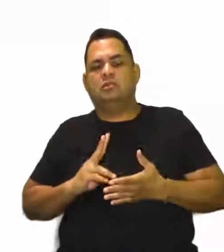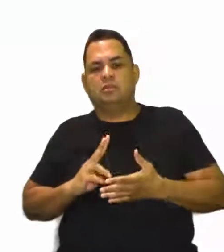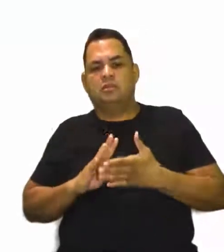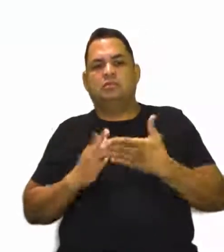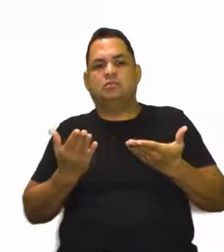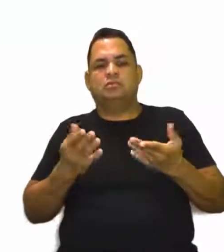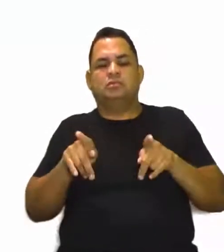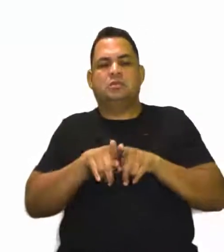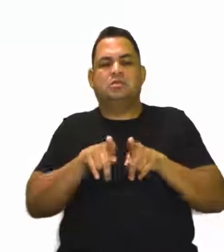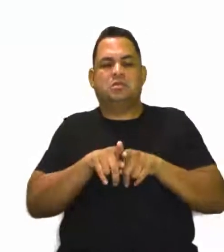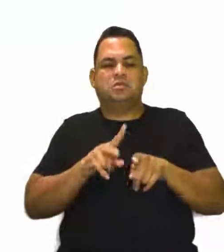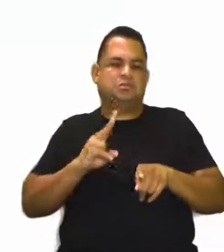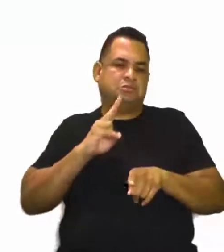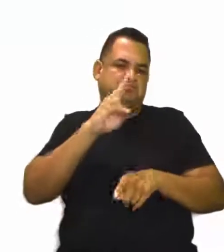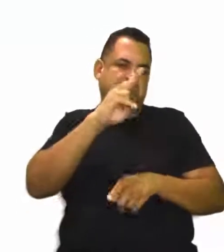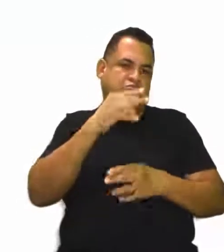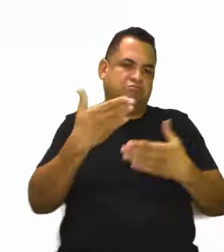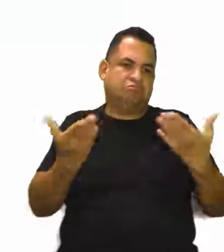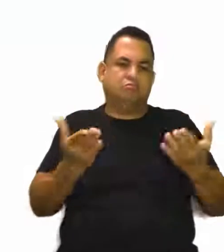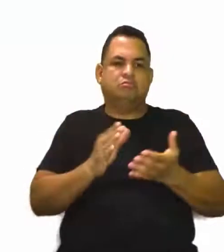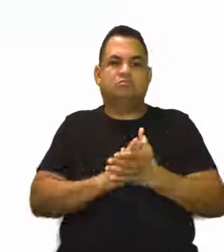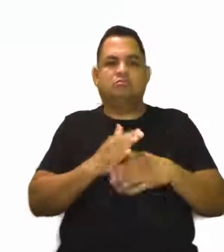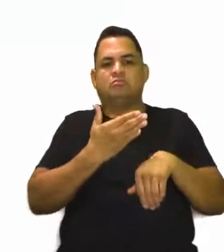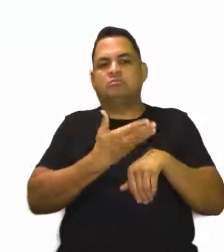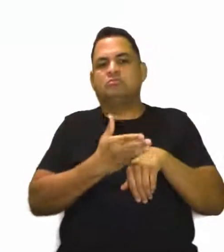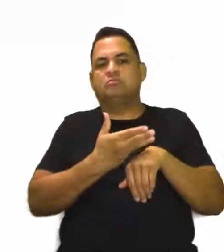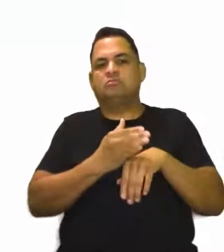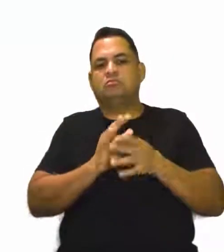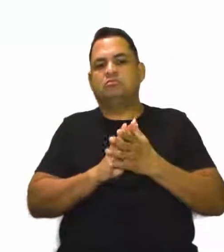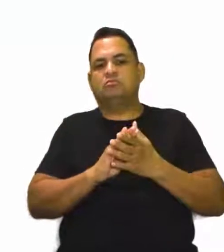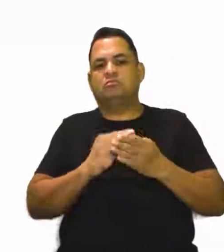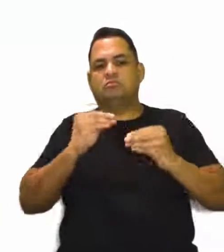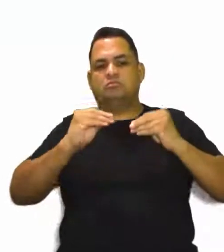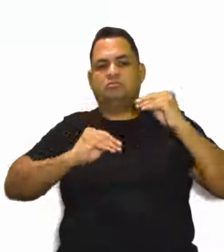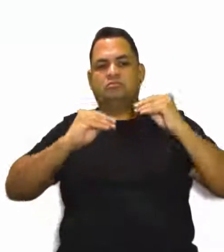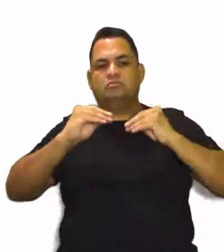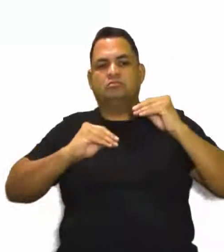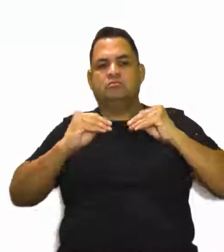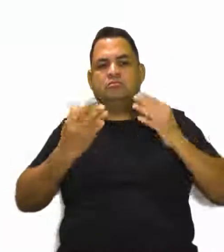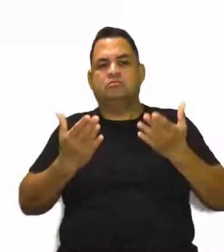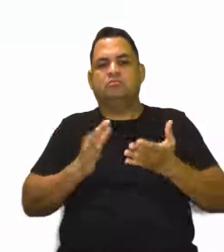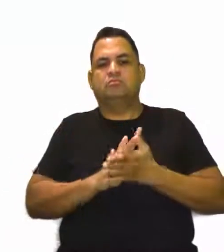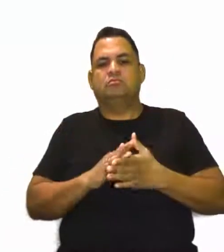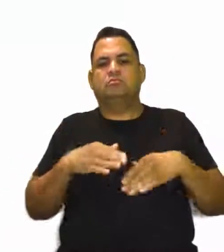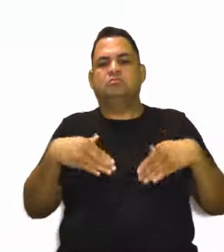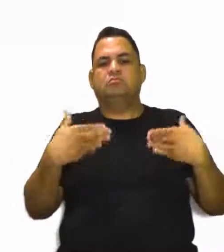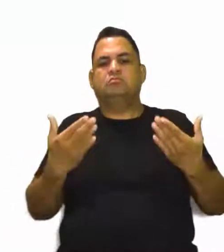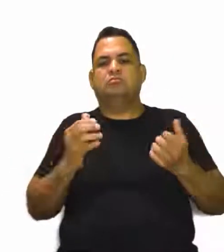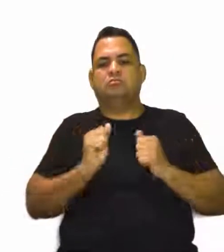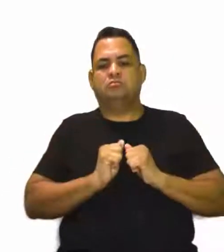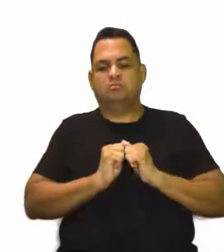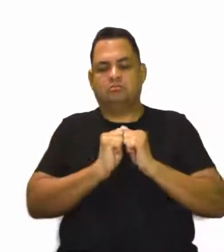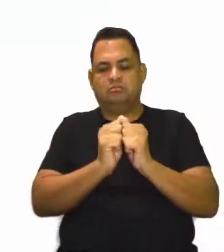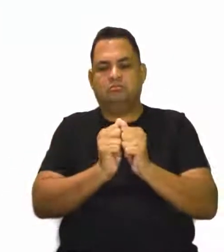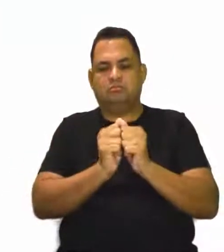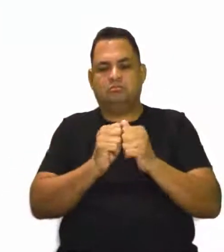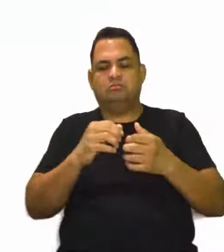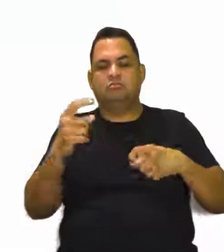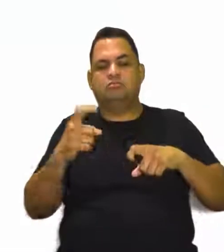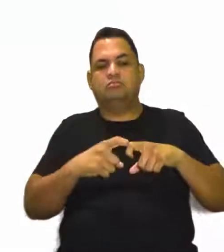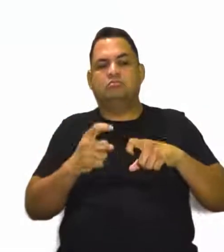resistência, exercícios de força, exercícios de flexibilidade, desde que com acompanhamento